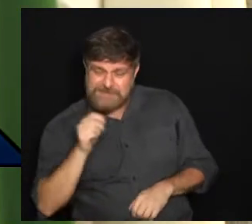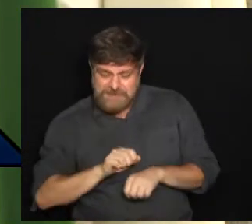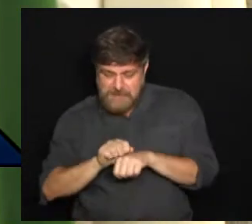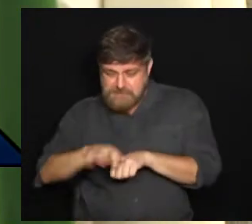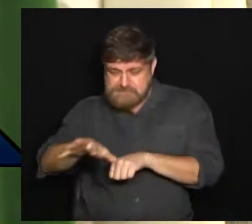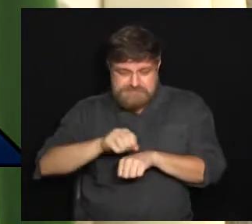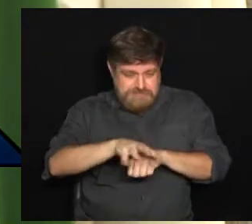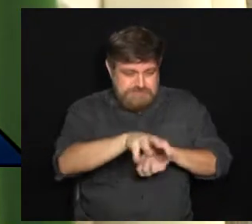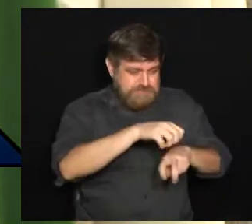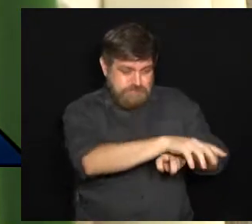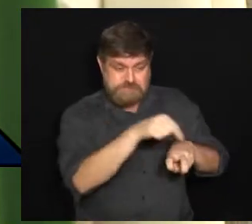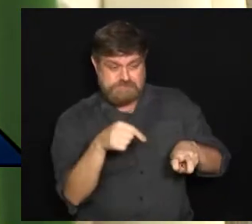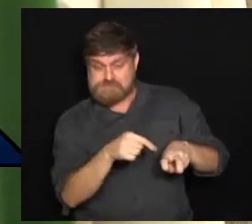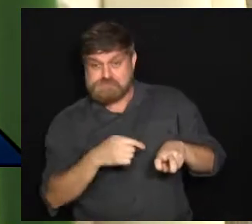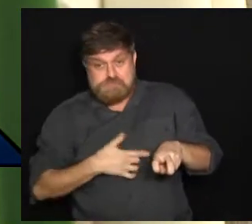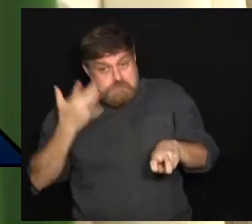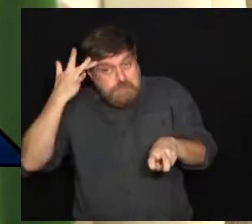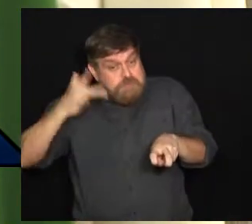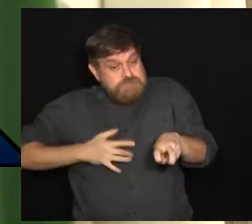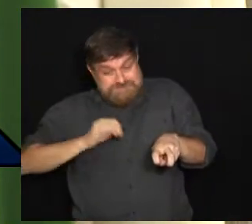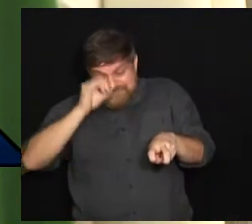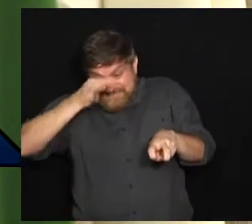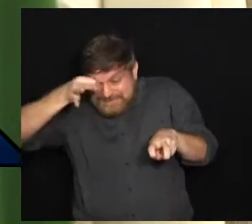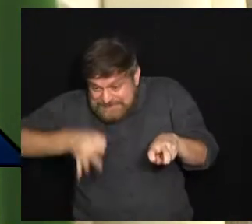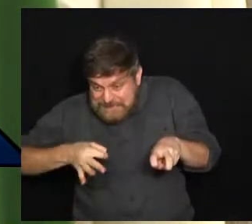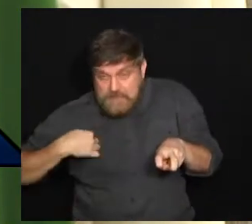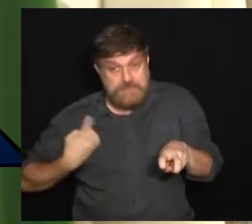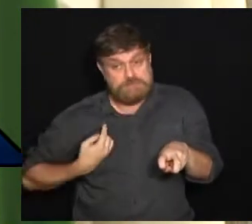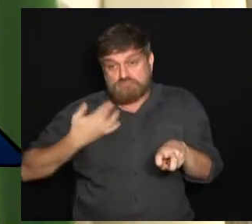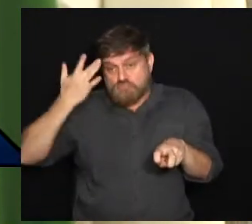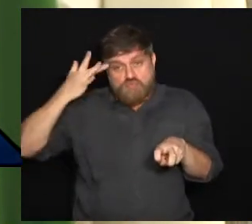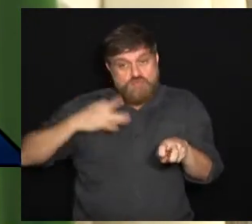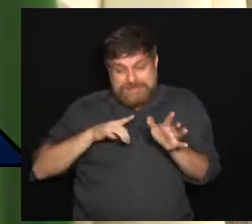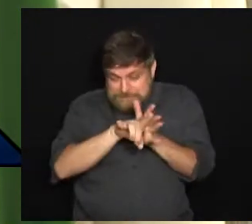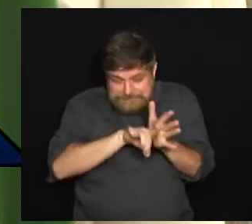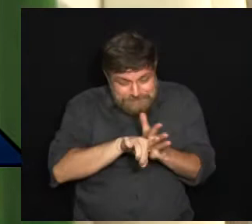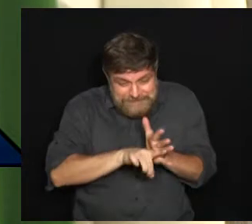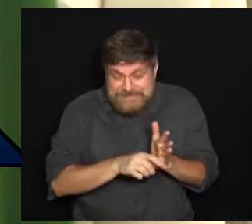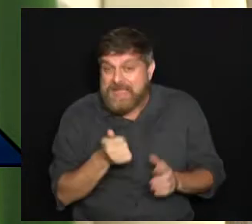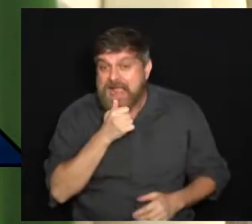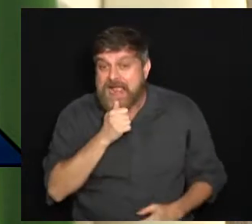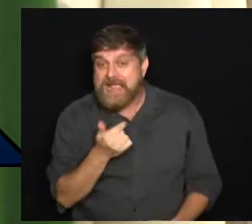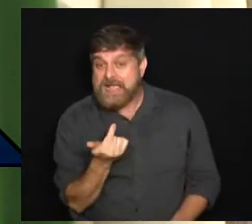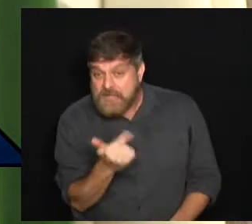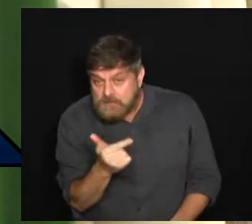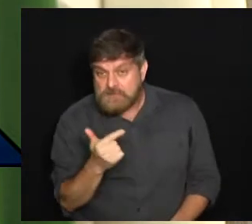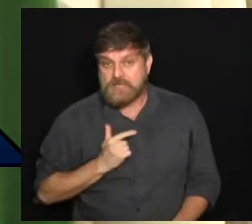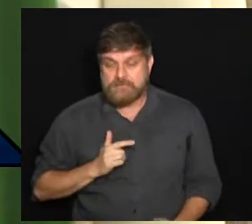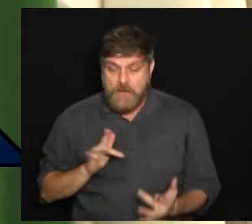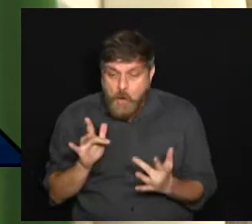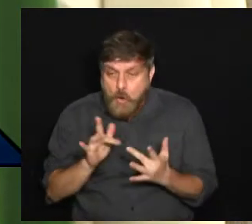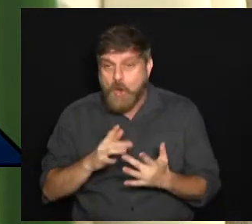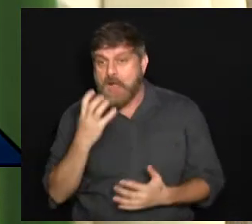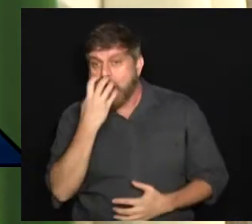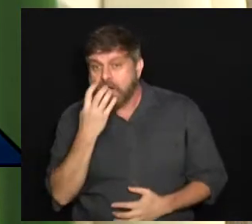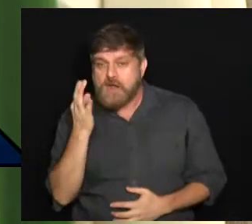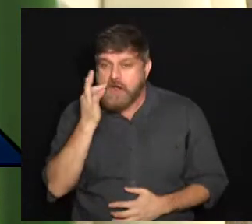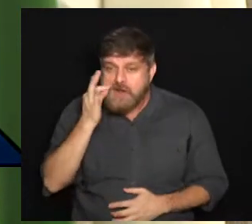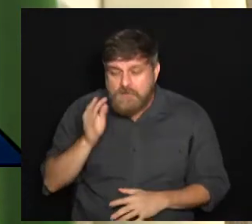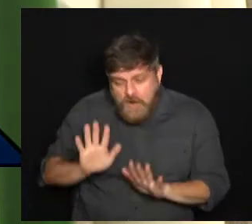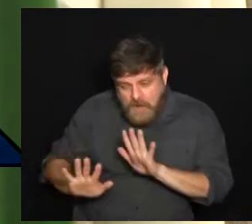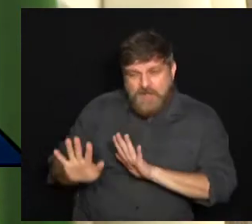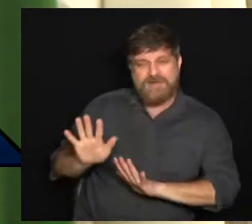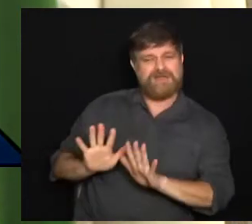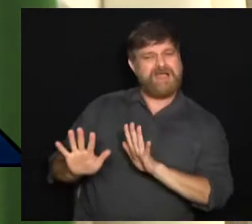da transmissão intensa mesmo, né, da reprodução do vírus no seu sistema. Mas, de fato, o contato com pets deve ser evitado.